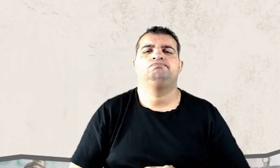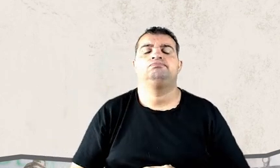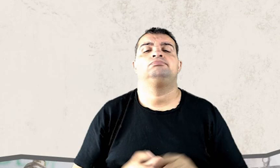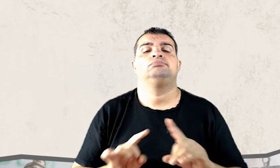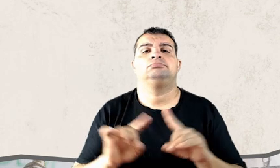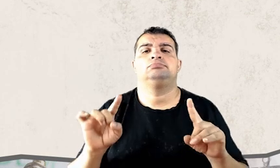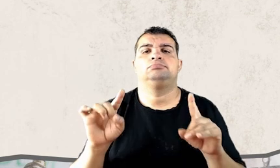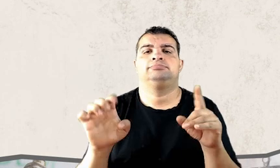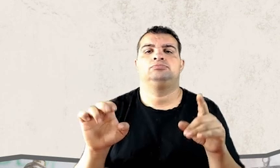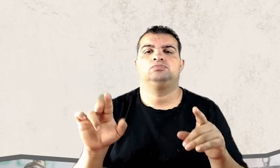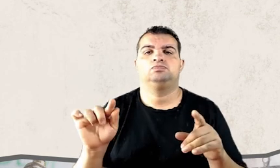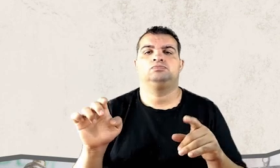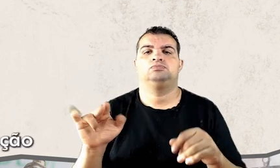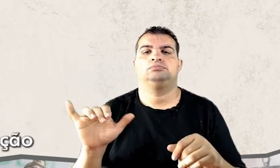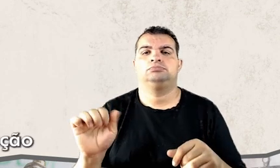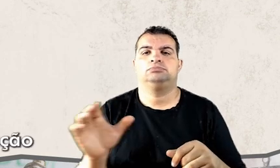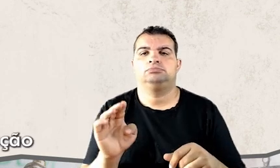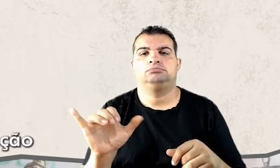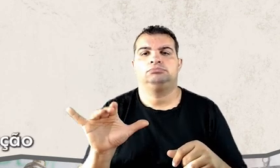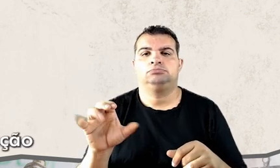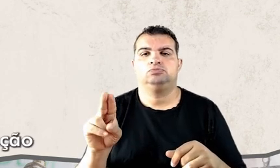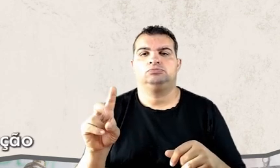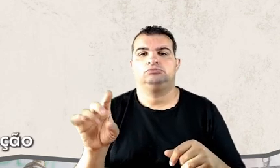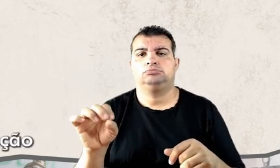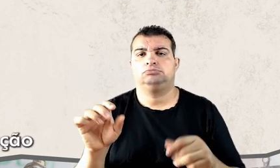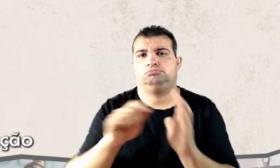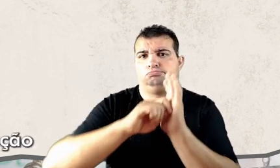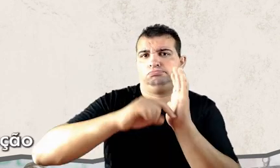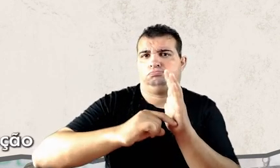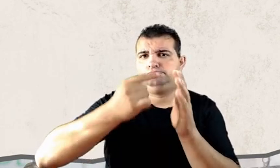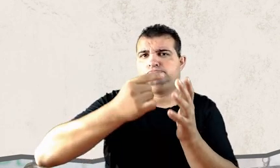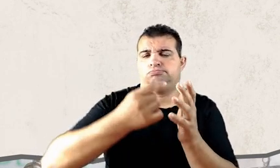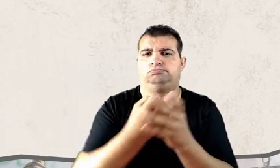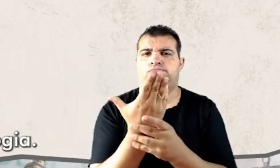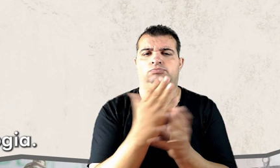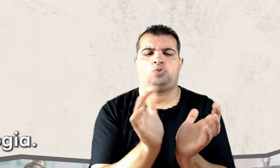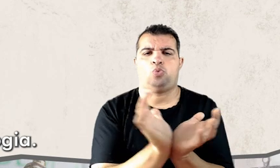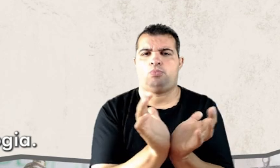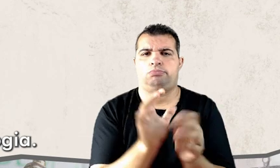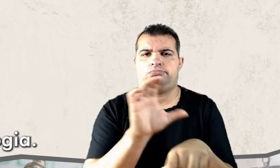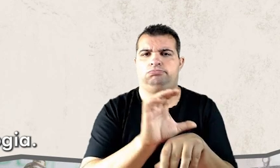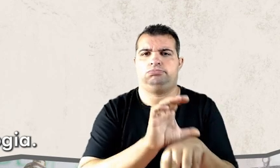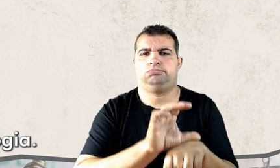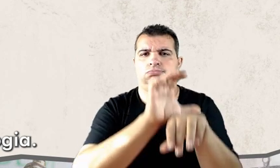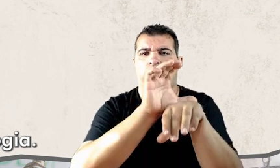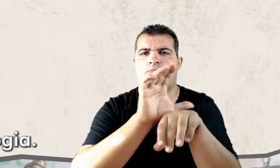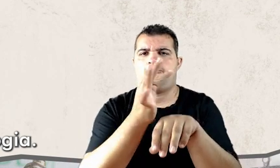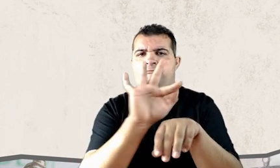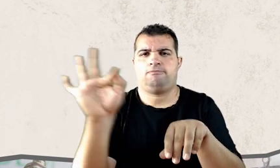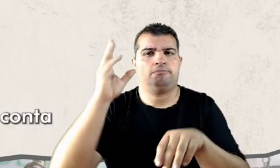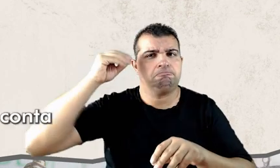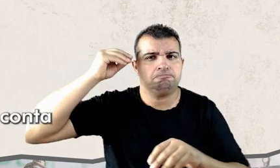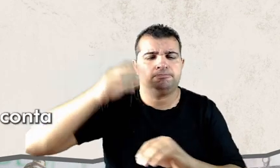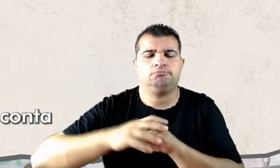Mas Virgínia Bicudo, ela assina a primeira ata de fundação do Conselho Federal de